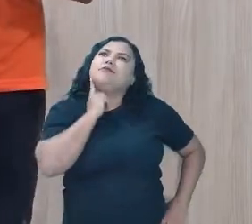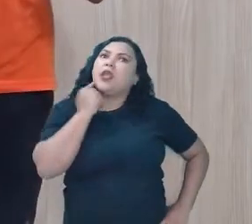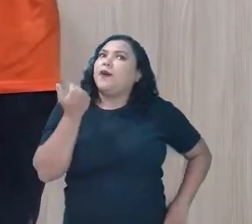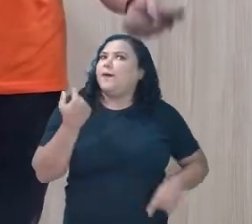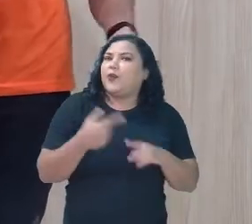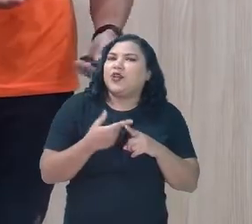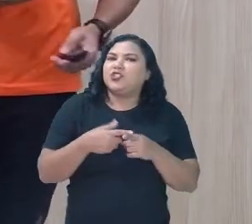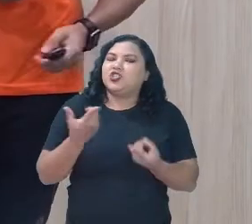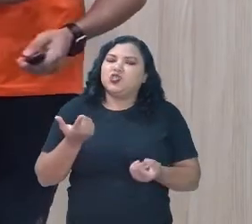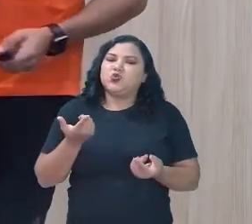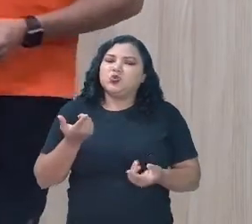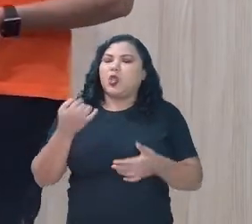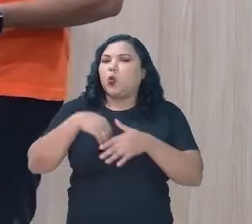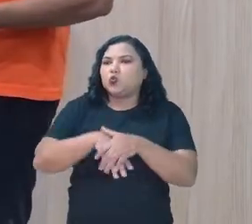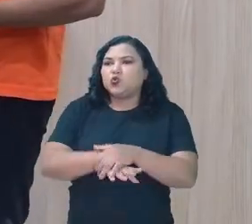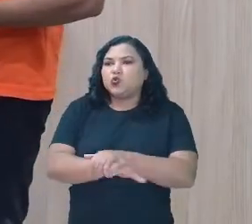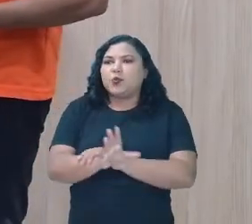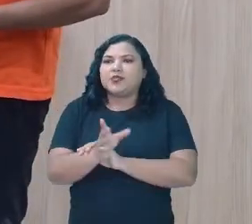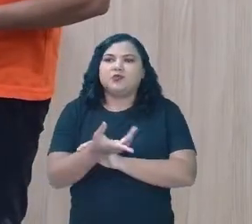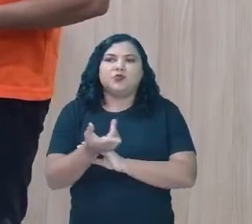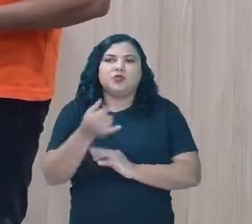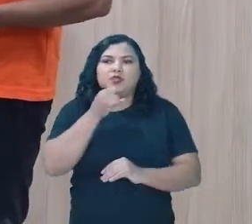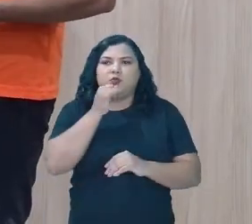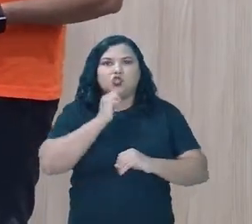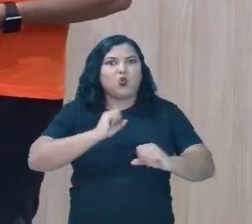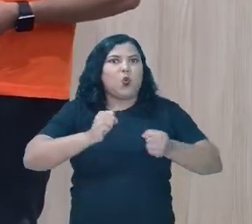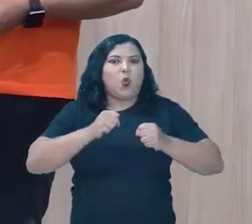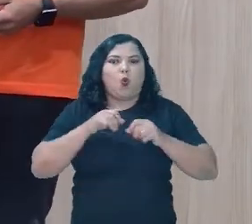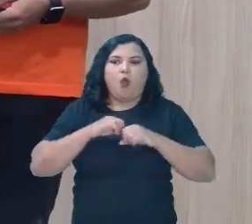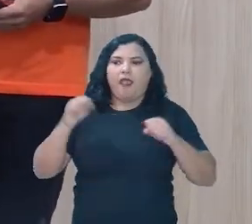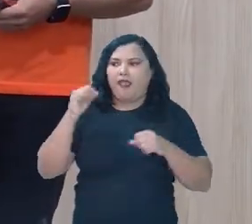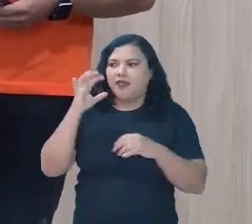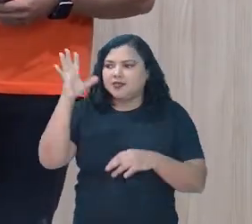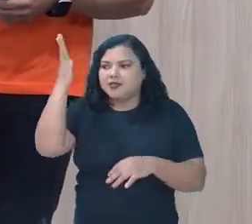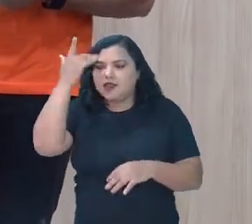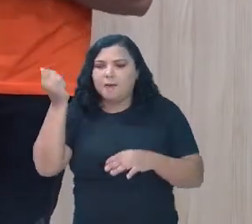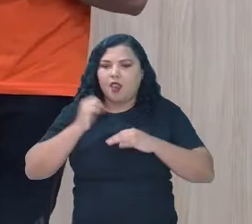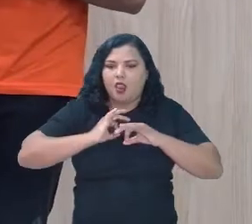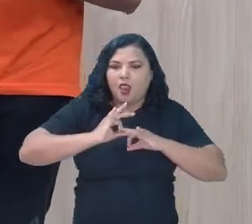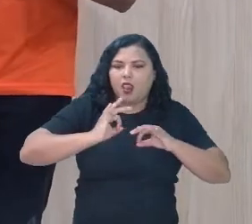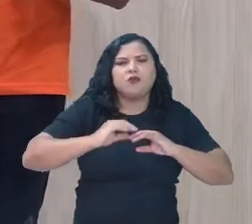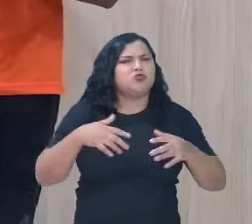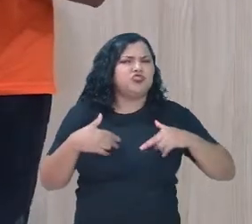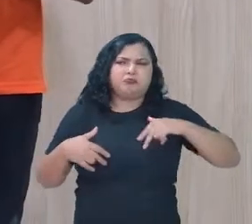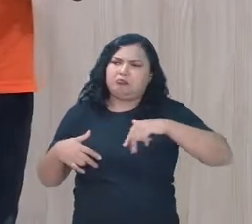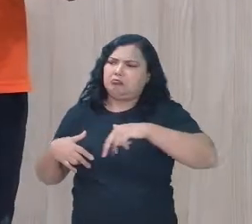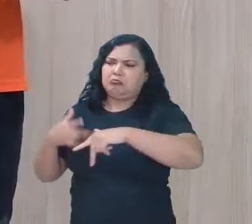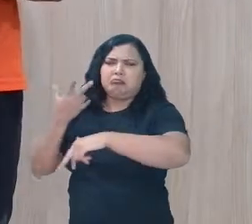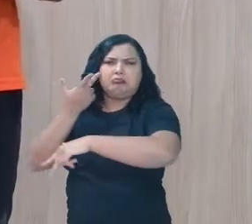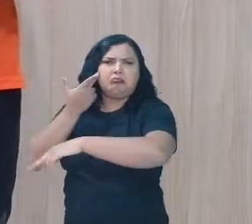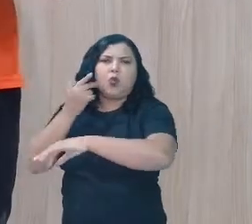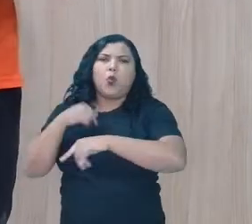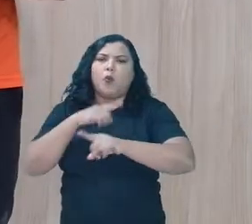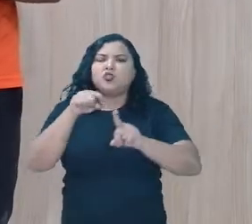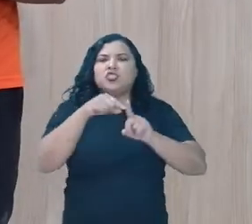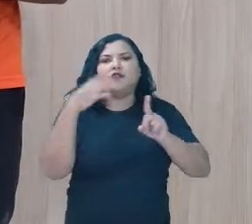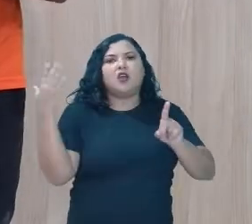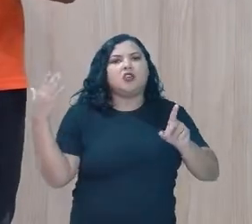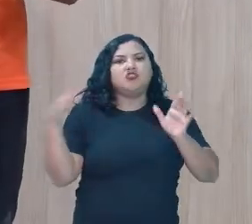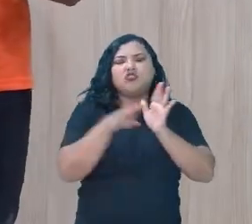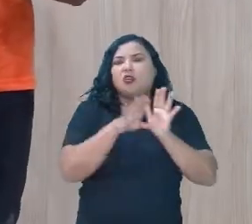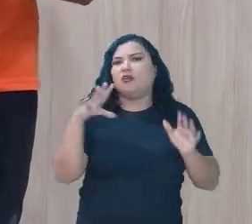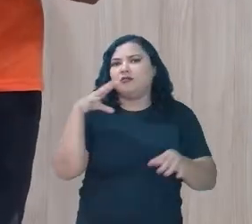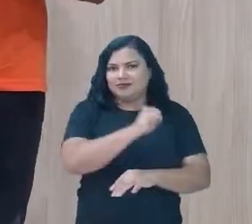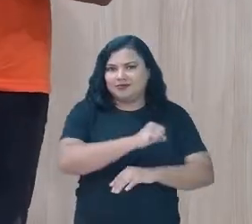Porque a gente não costuma fazer isso, tá? Medindo. A gente anda aleatoriamente, o objetivo é chegar no lugar